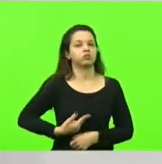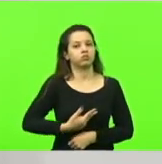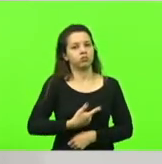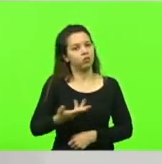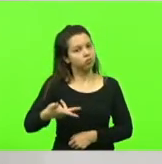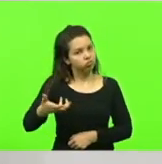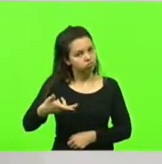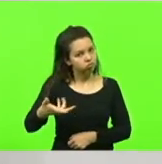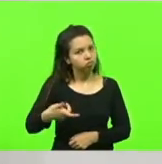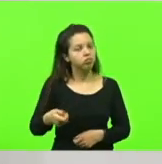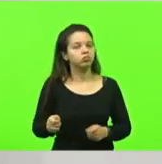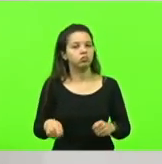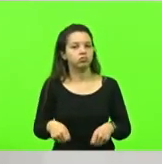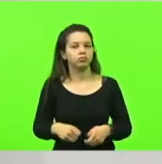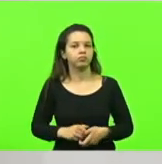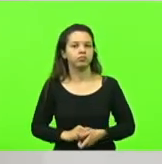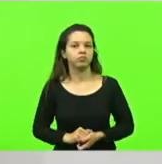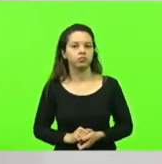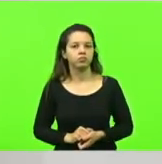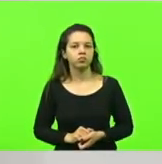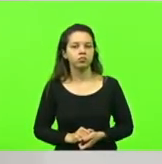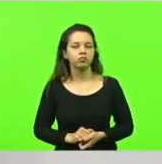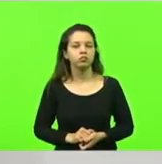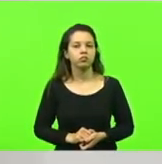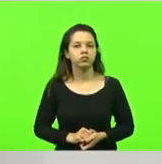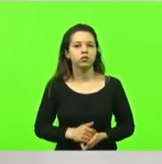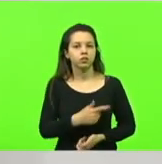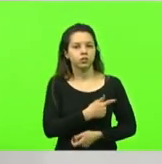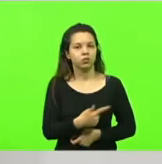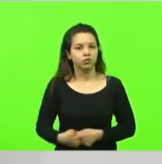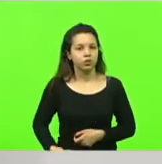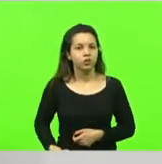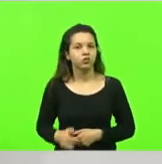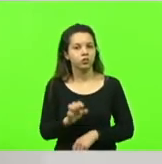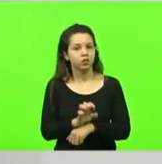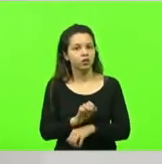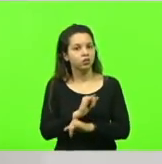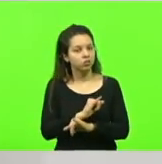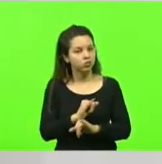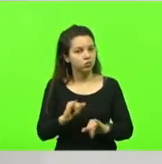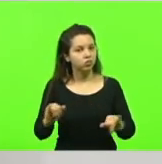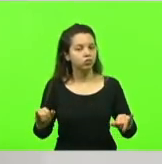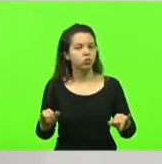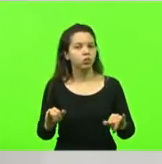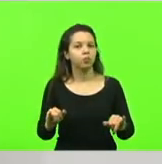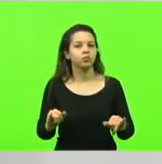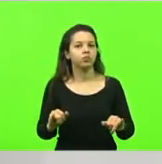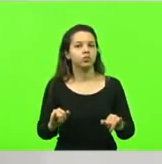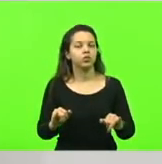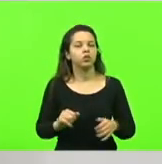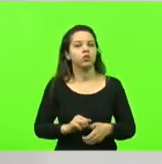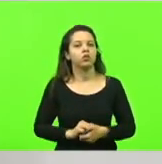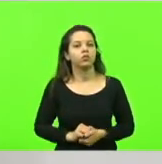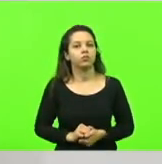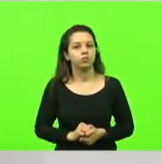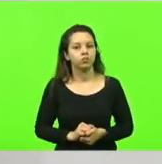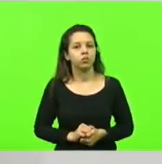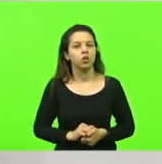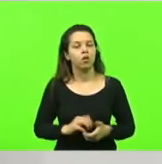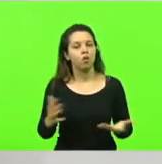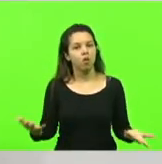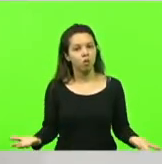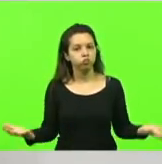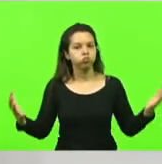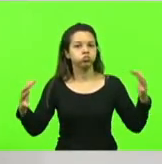cirurgias eletivas. O governo do Estado anunciou a realização, senhor presidente, de um mutirão a partir do mês de outubro,